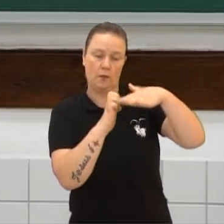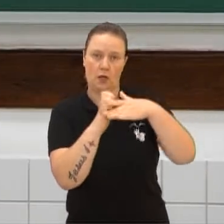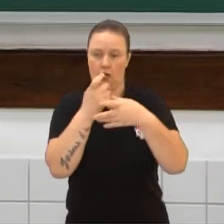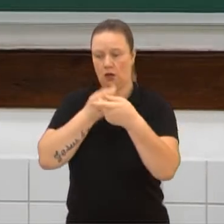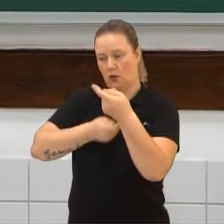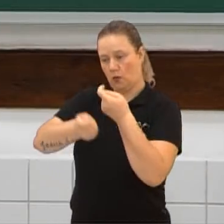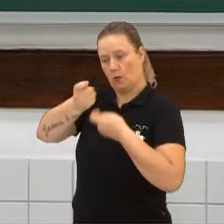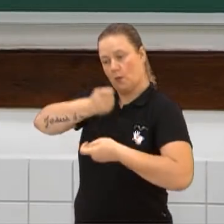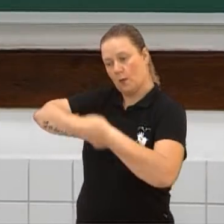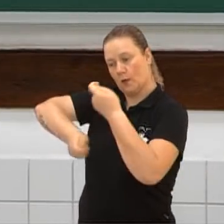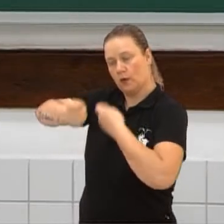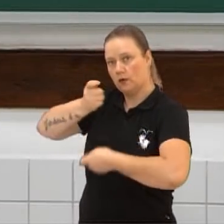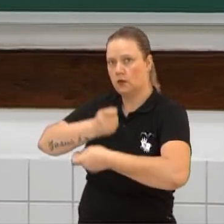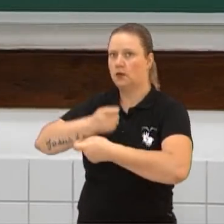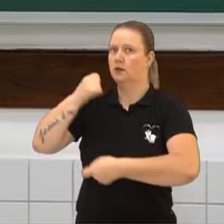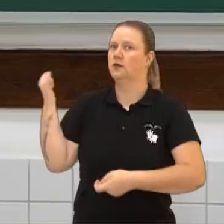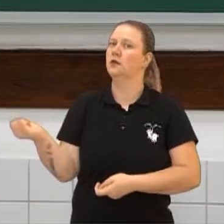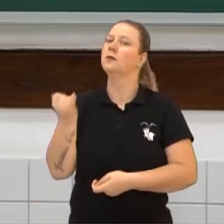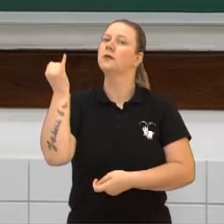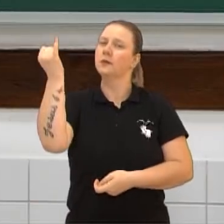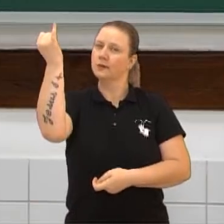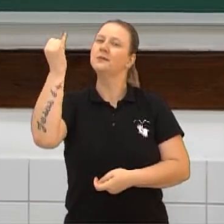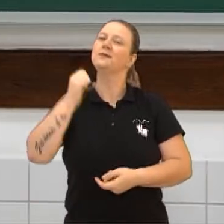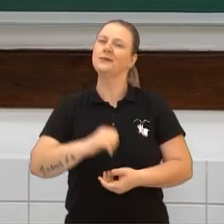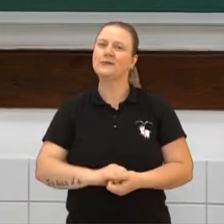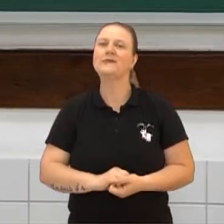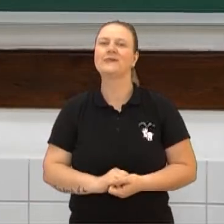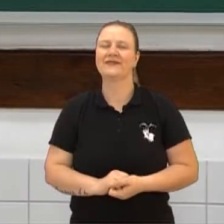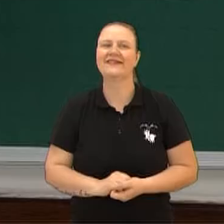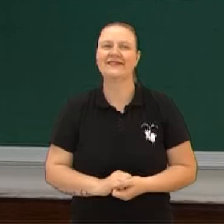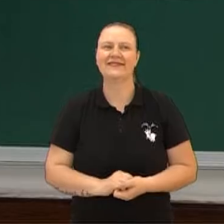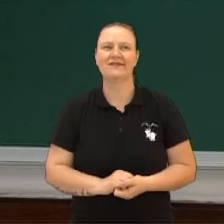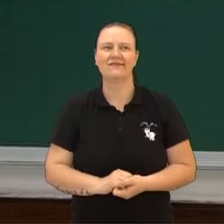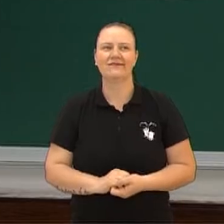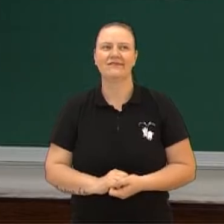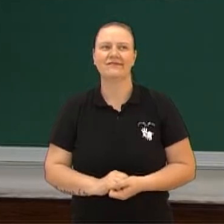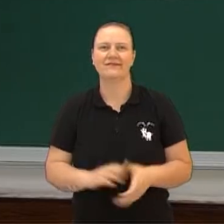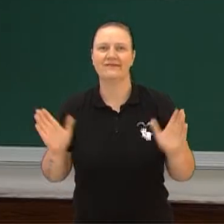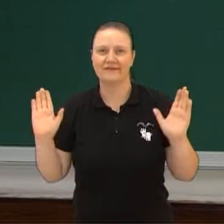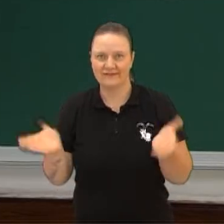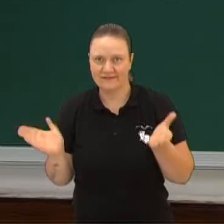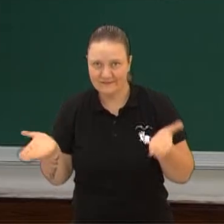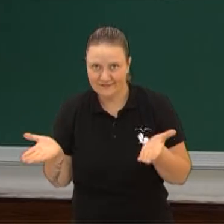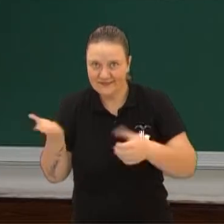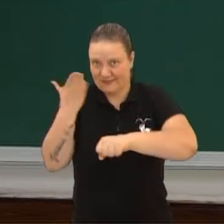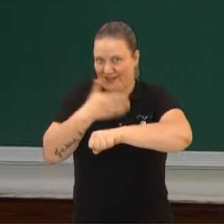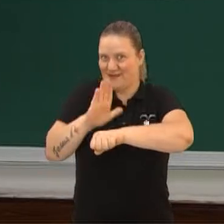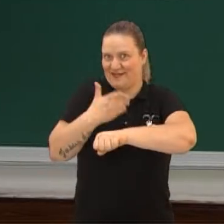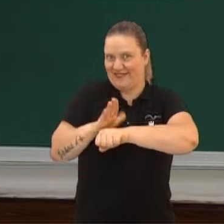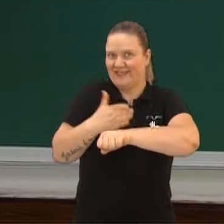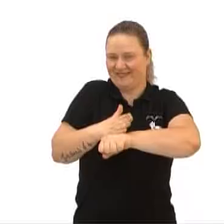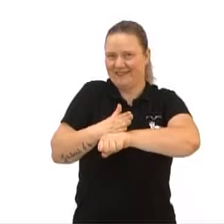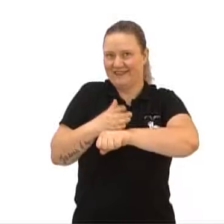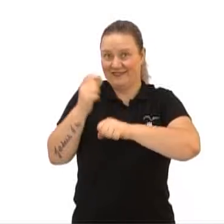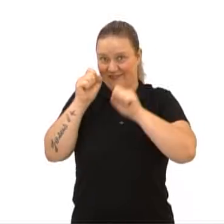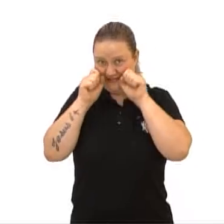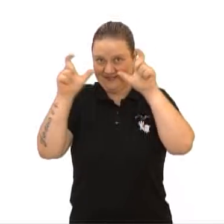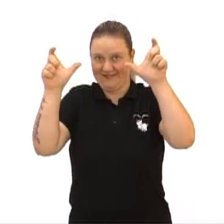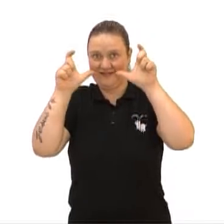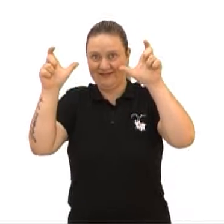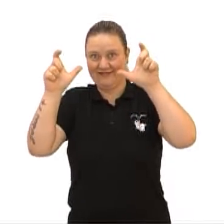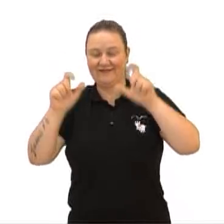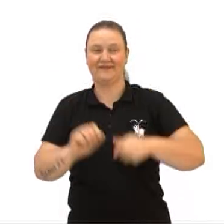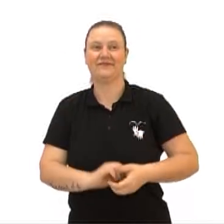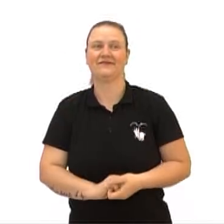é muito importante, tem que tomar muito cuidado, tá bom? Então, olha só, vamos praticar um pouquinho agora? Então, presta bastante atenção